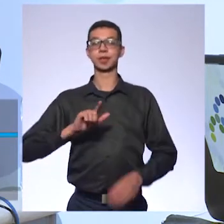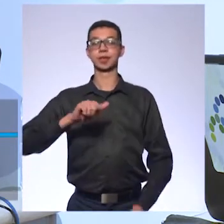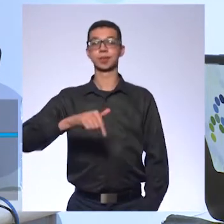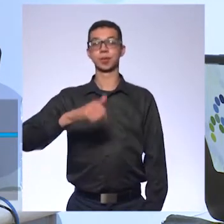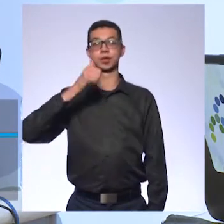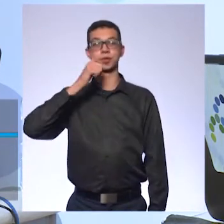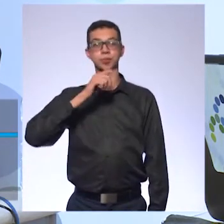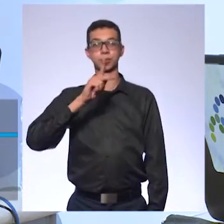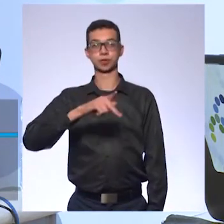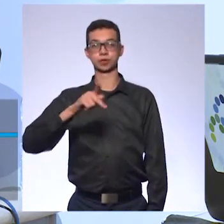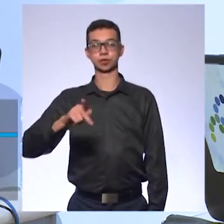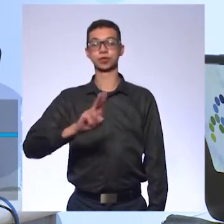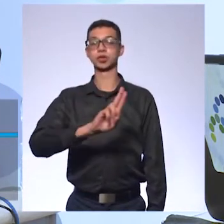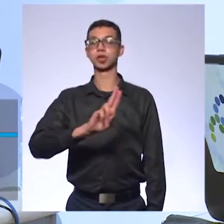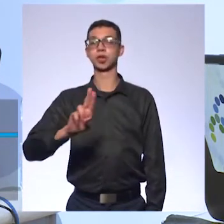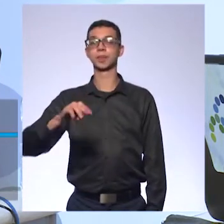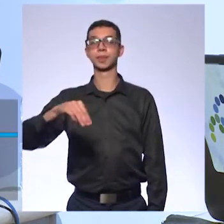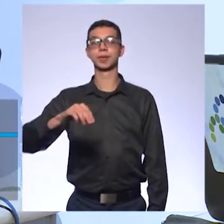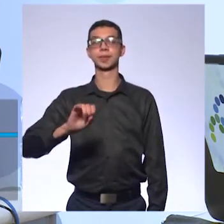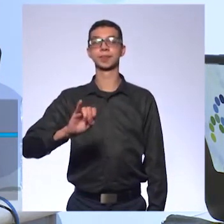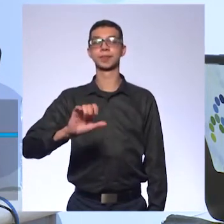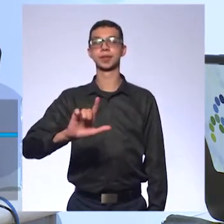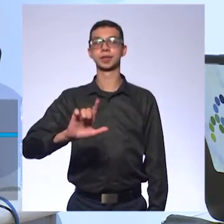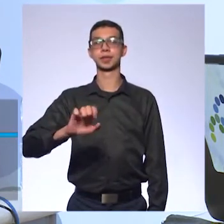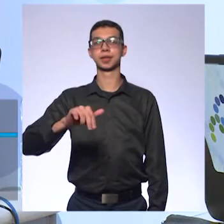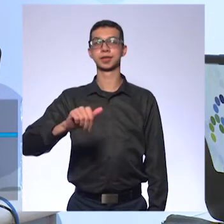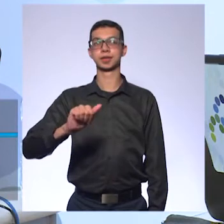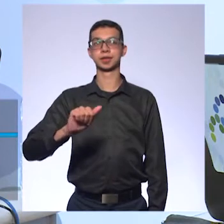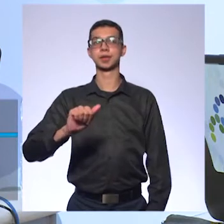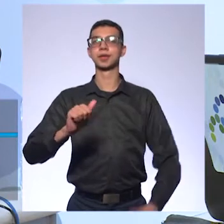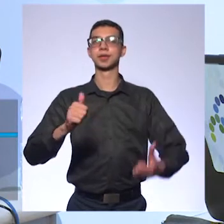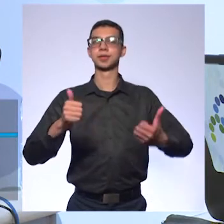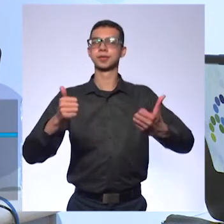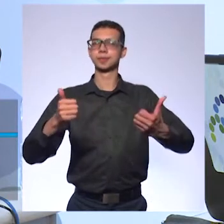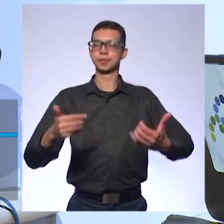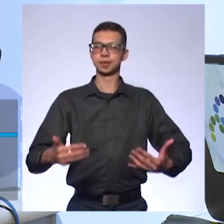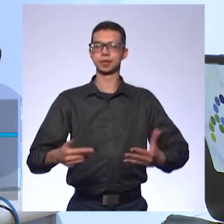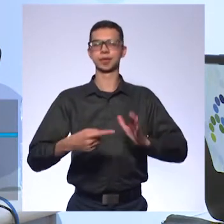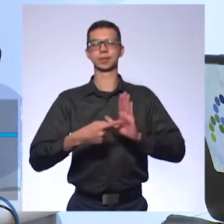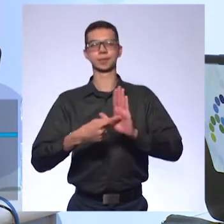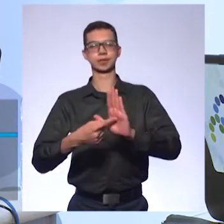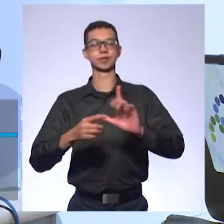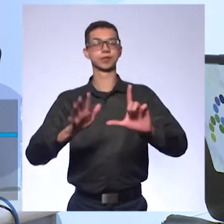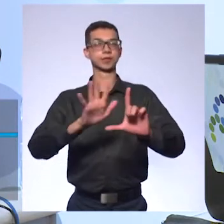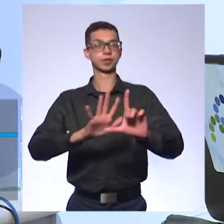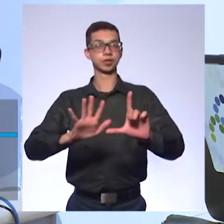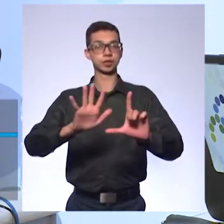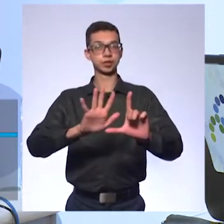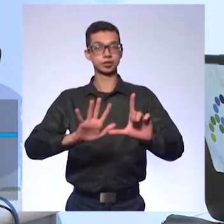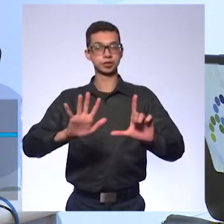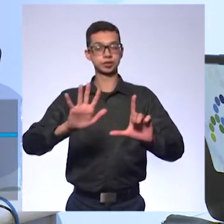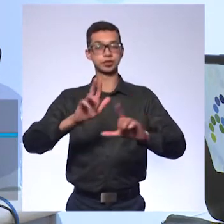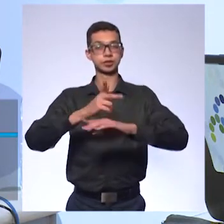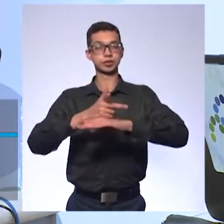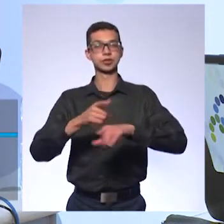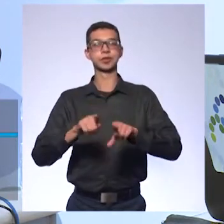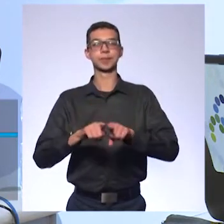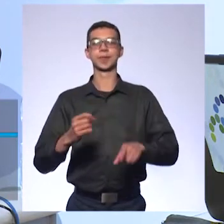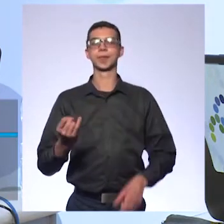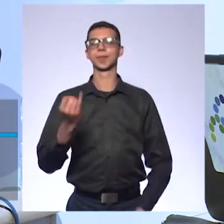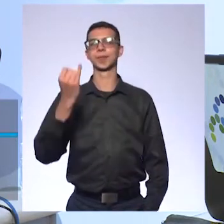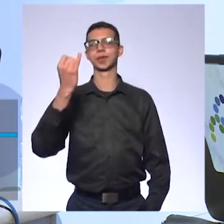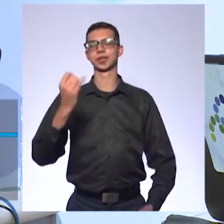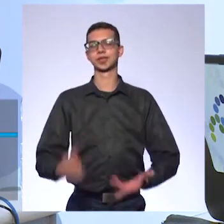da aula de hoje, com algumas atividades, vídeos, imagens, né, muito importantes aqui para o ensino